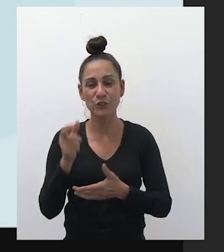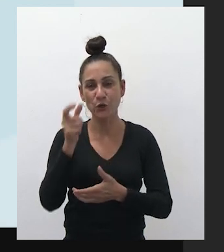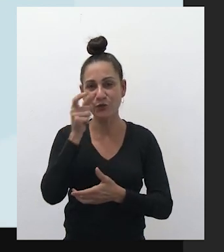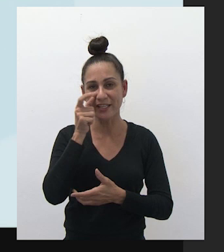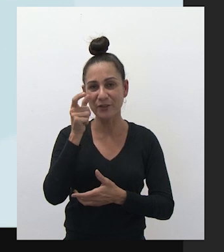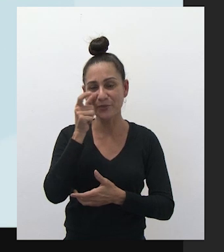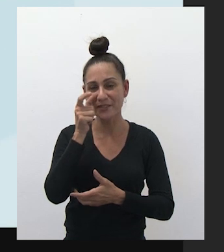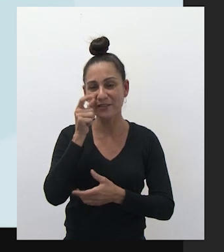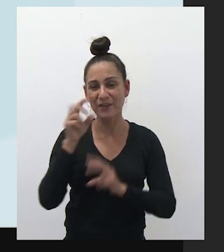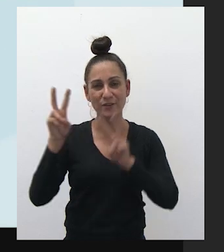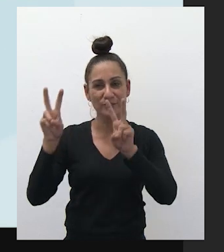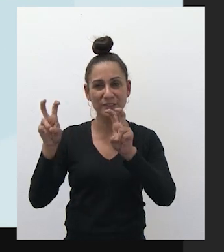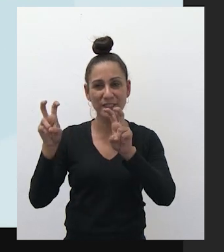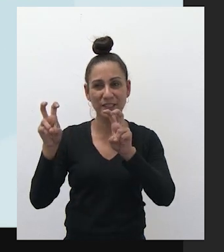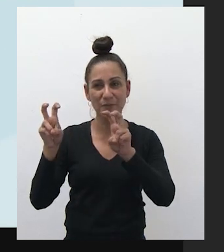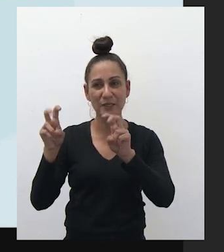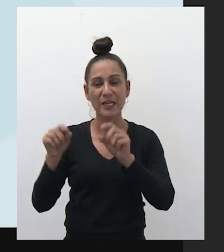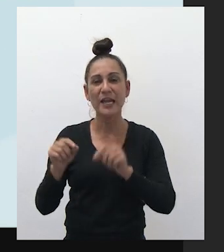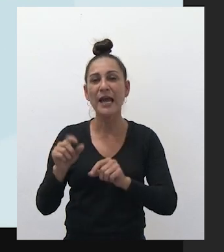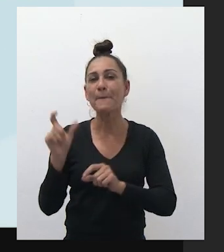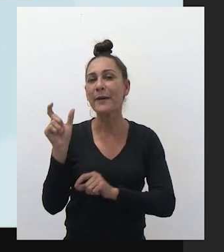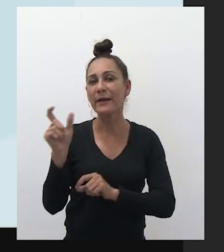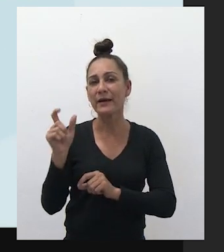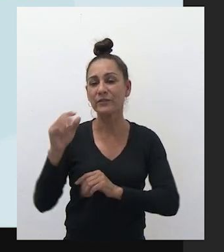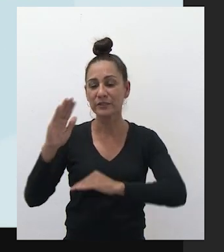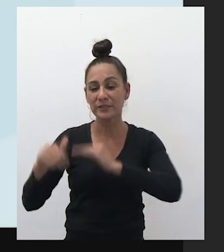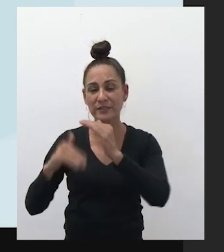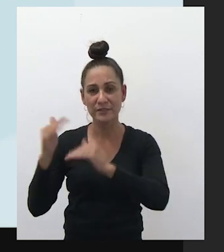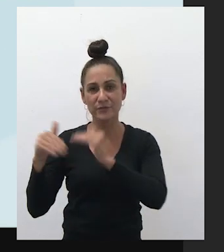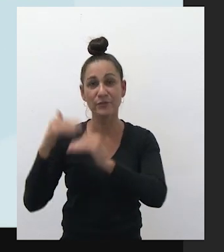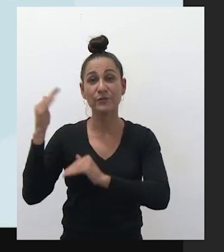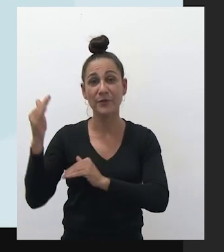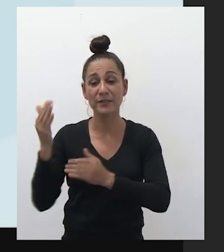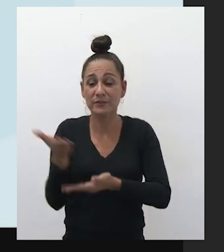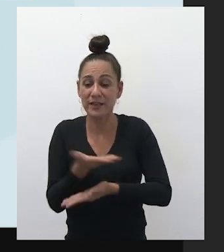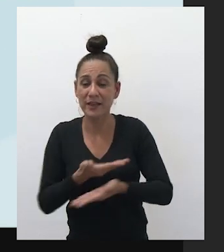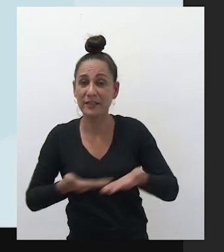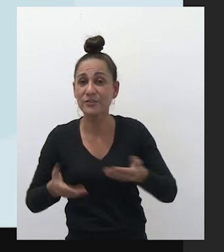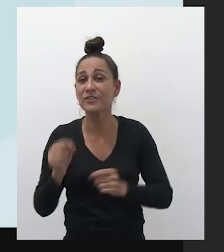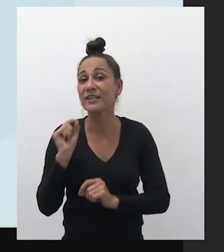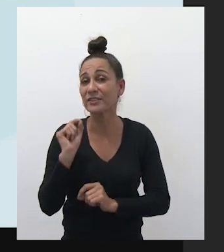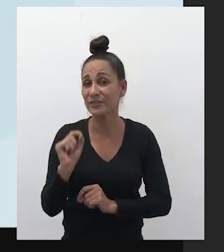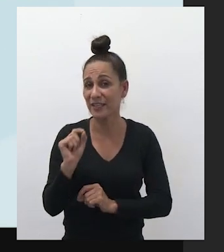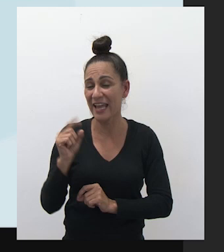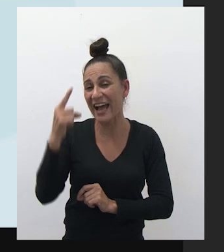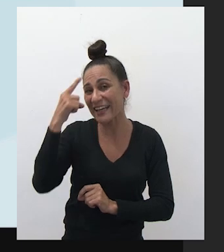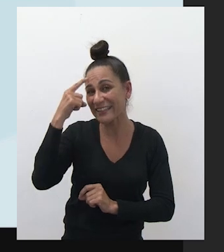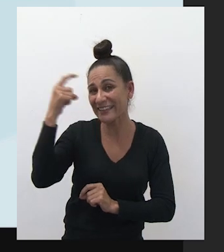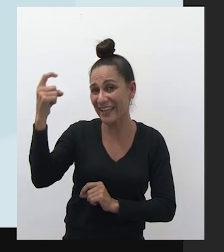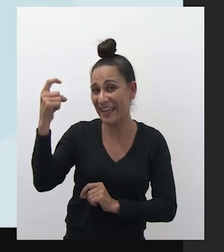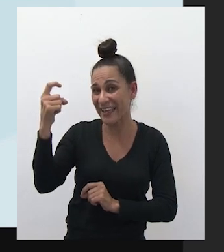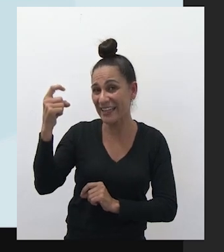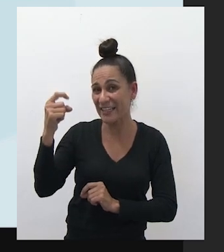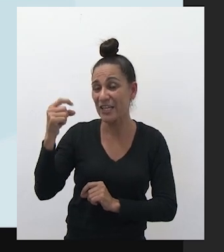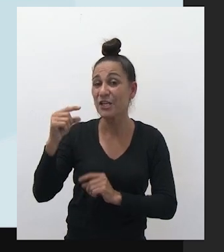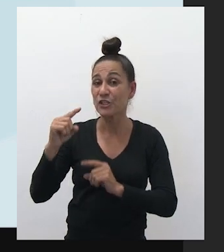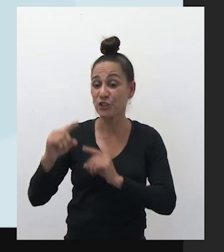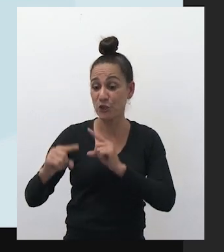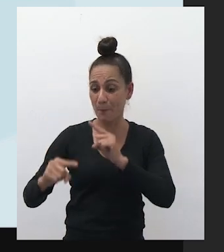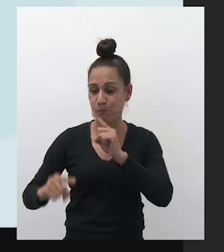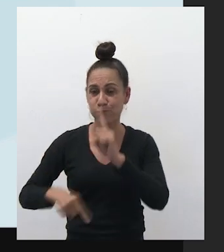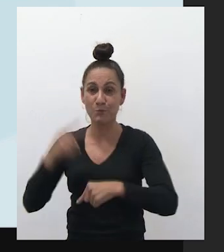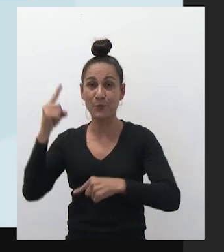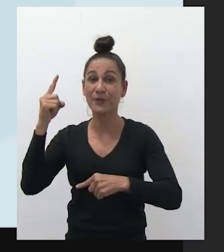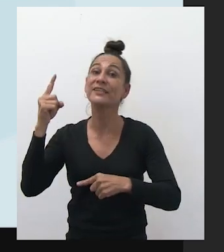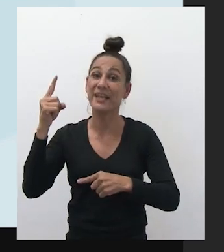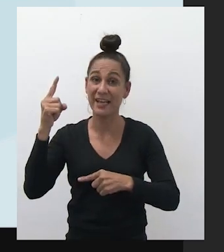título. Falar em desenvolvimento está relacionado à ideia de progresso e está relacionado